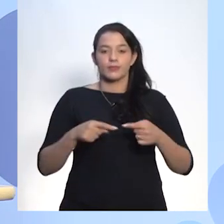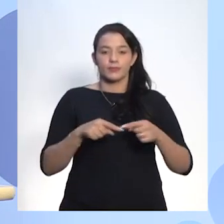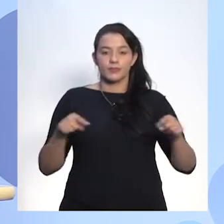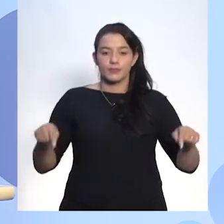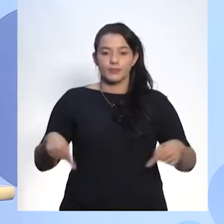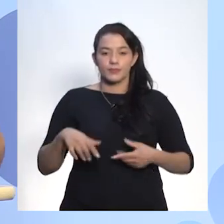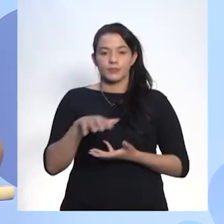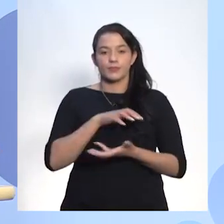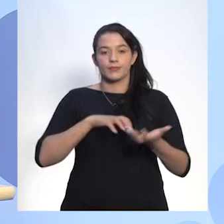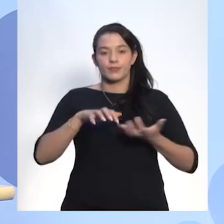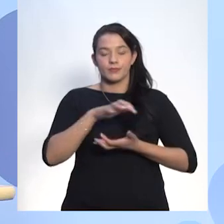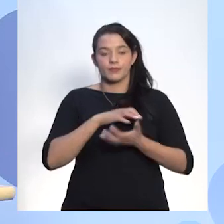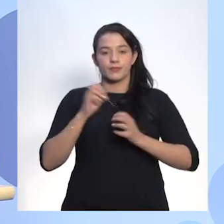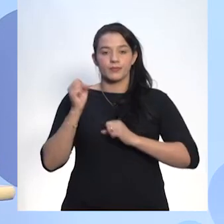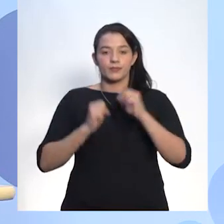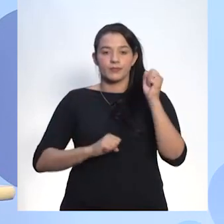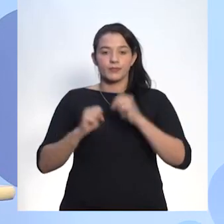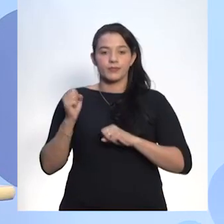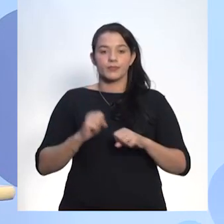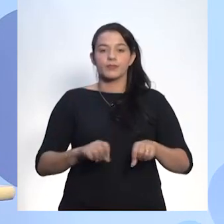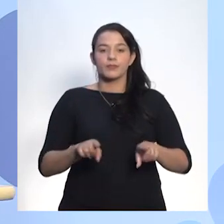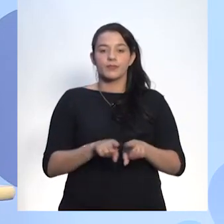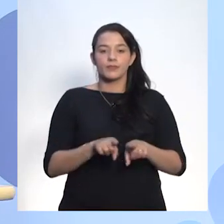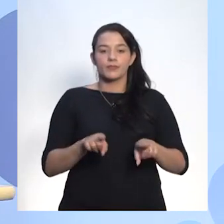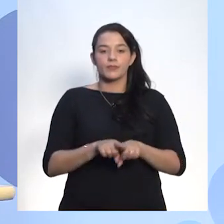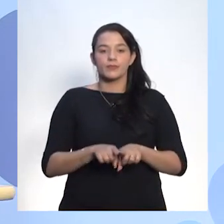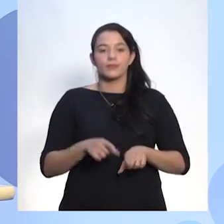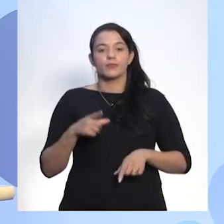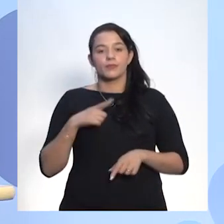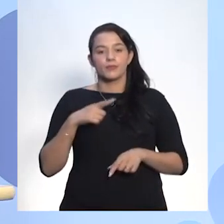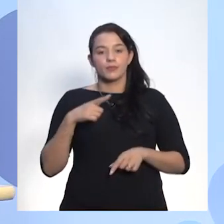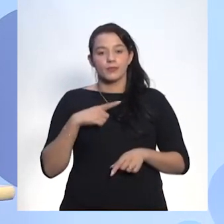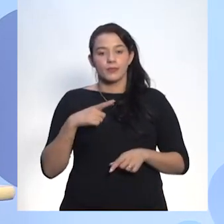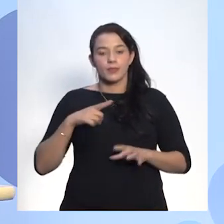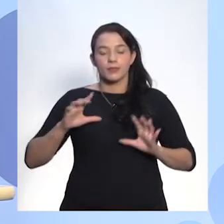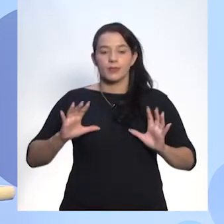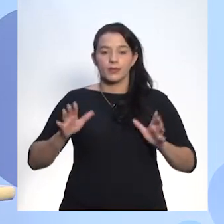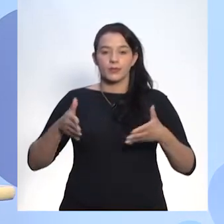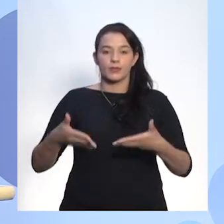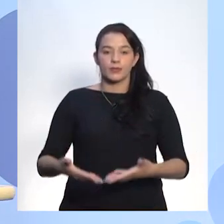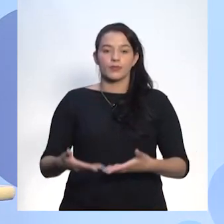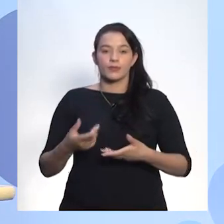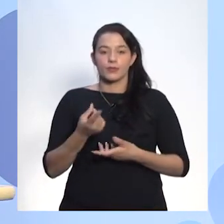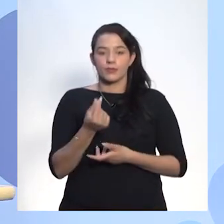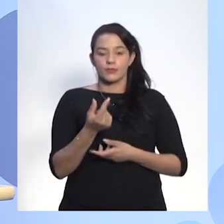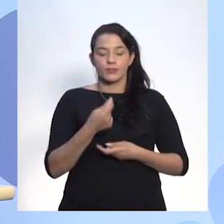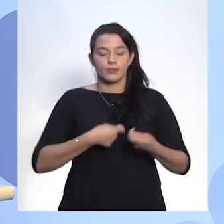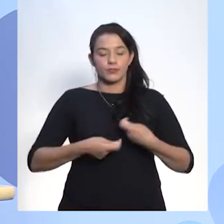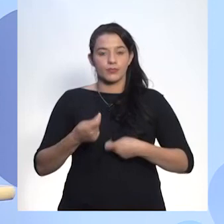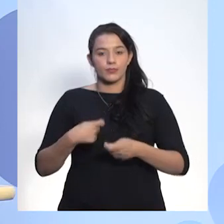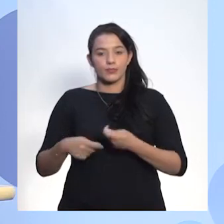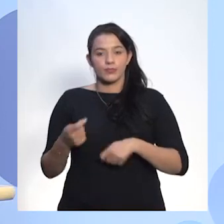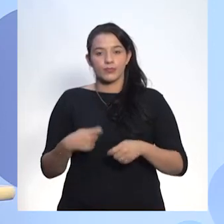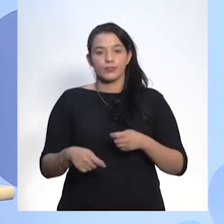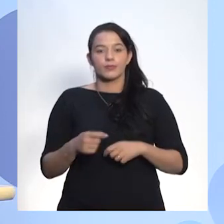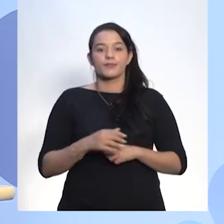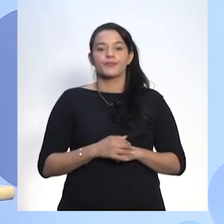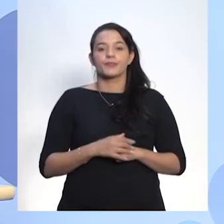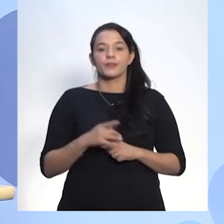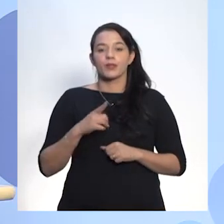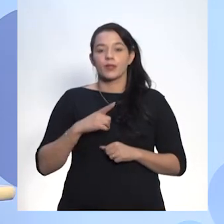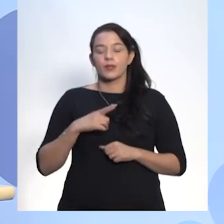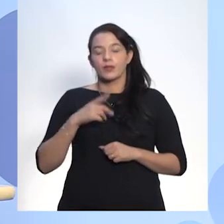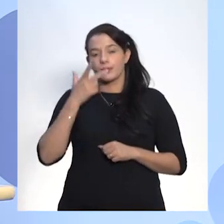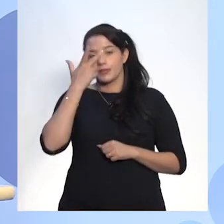Revolução Industrial, também há a concentração de renda na mão de